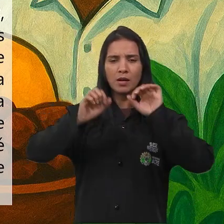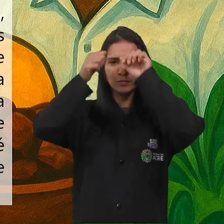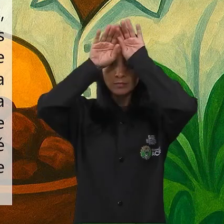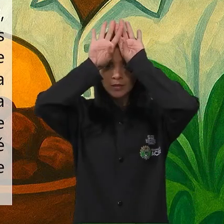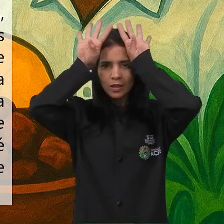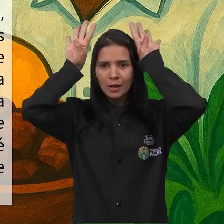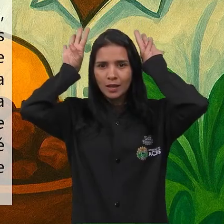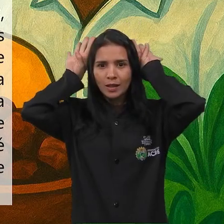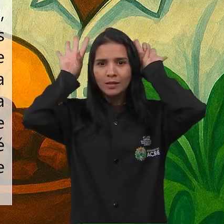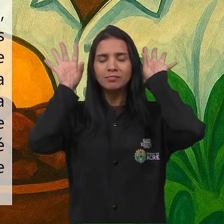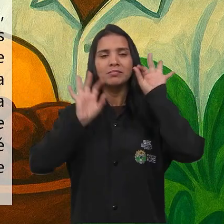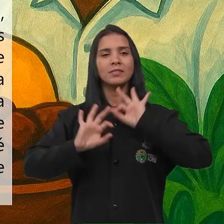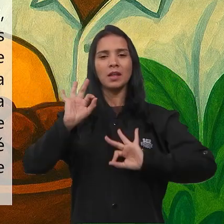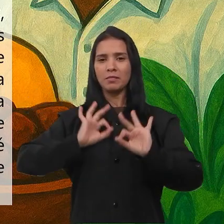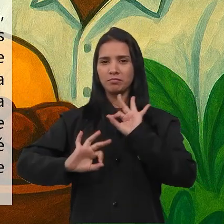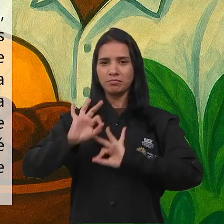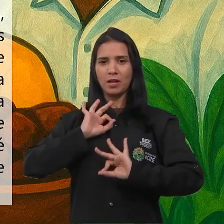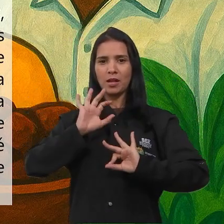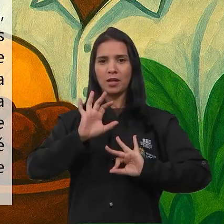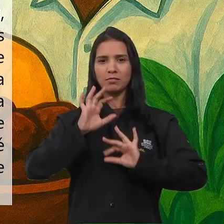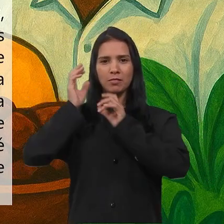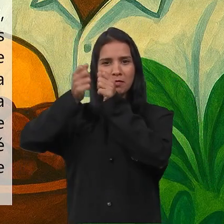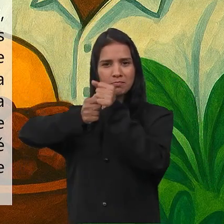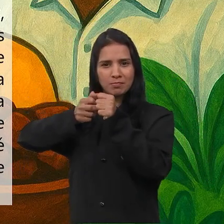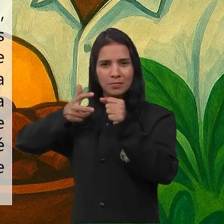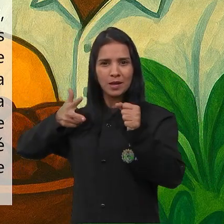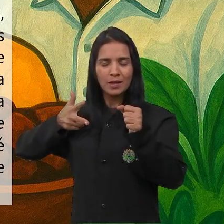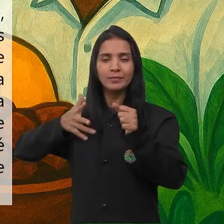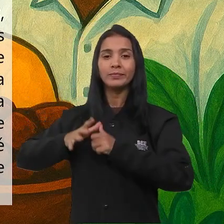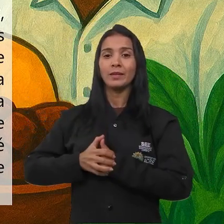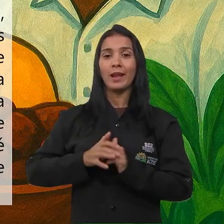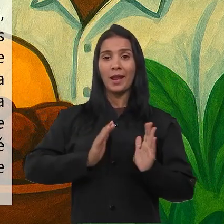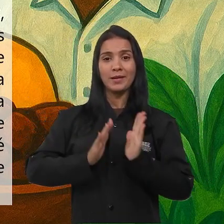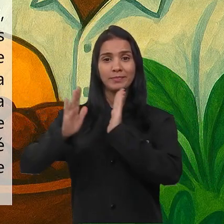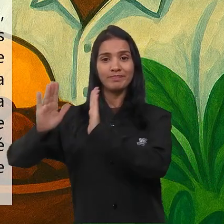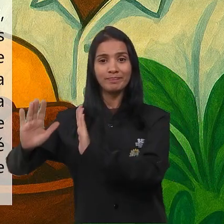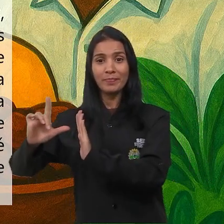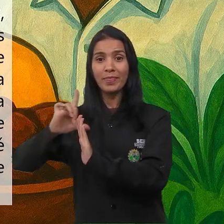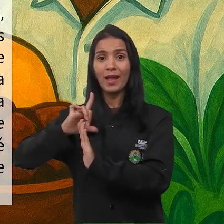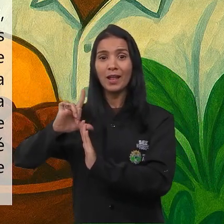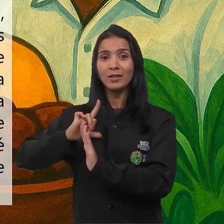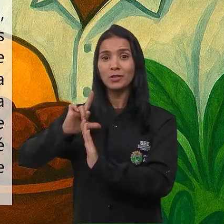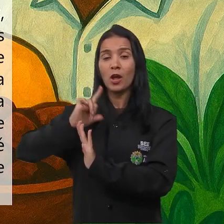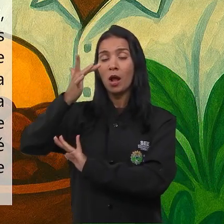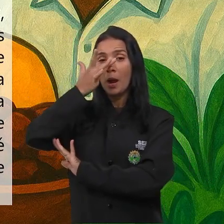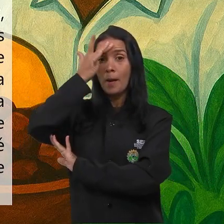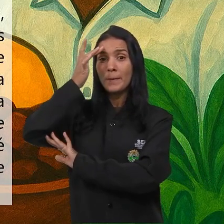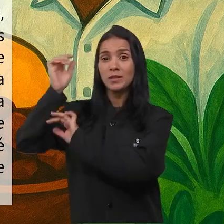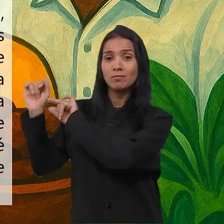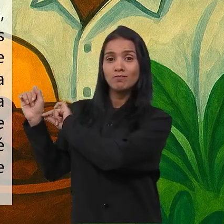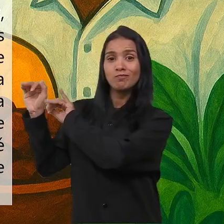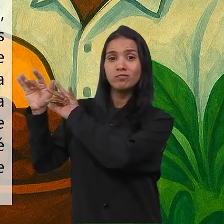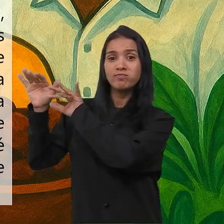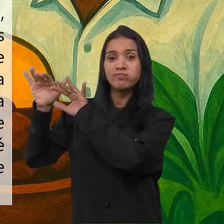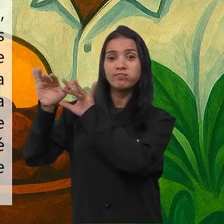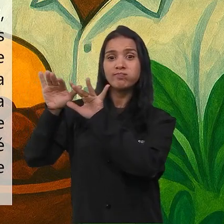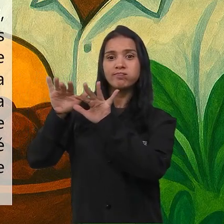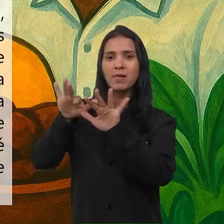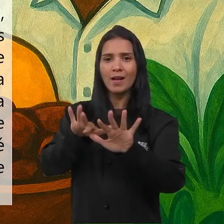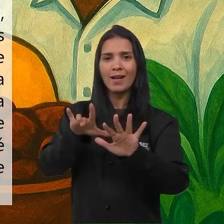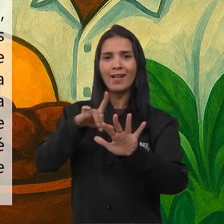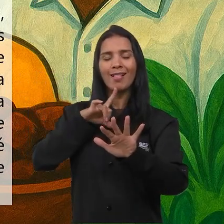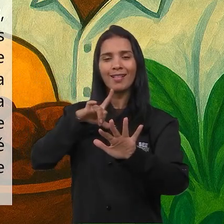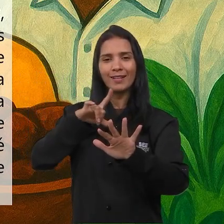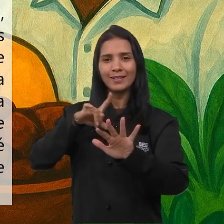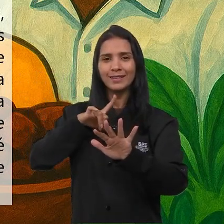temos aqui o que seria os migrantes que trouxeram consigo essas características e essa